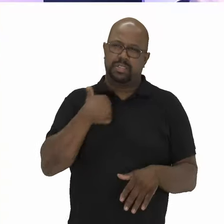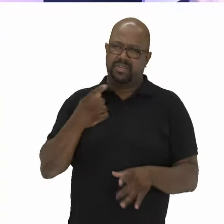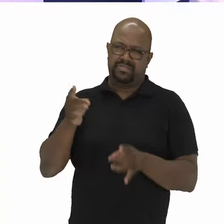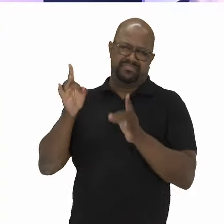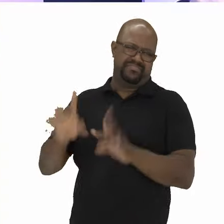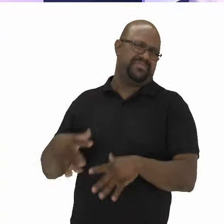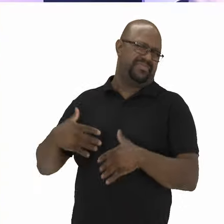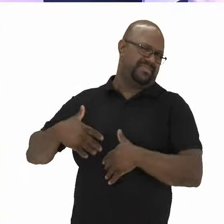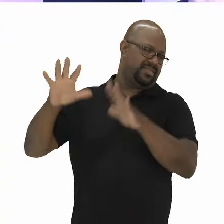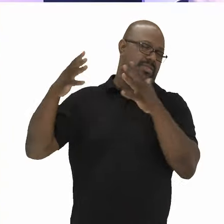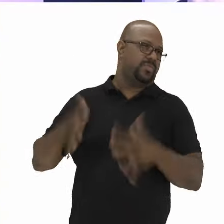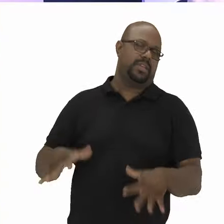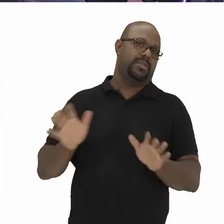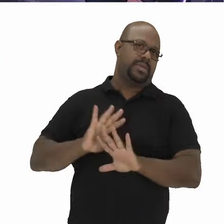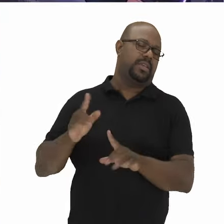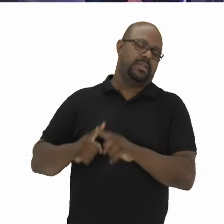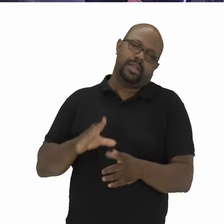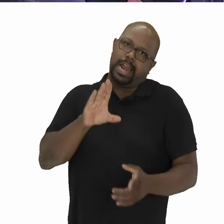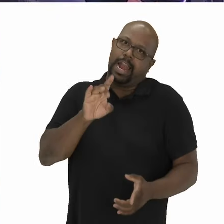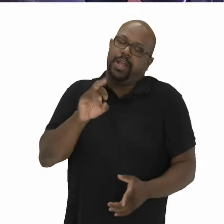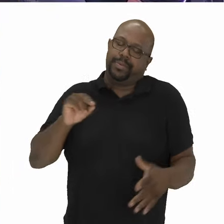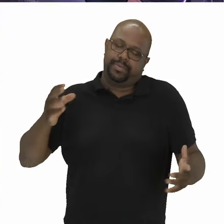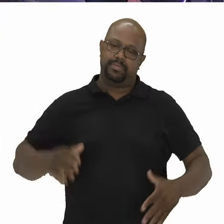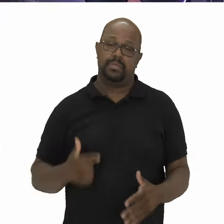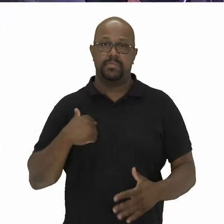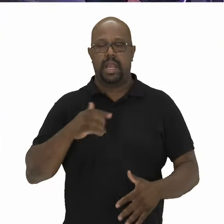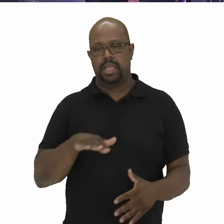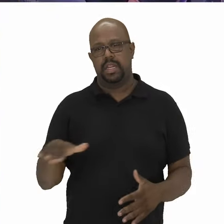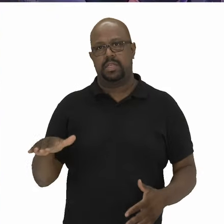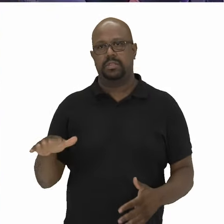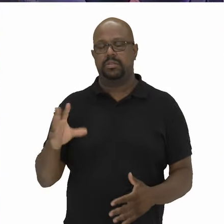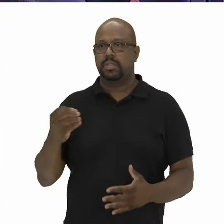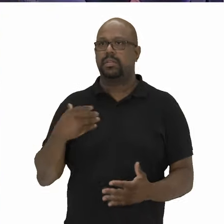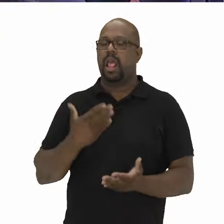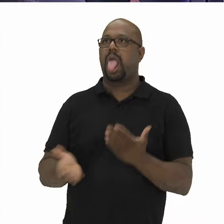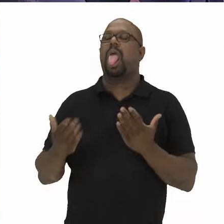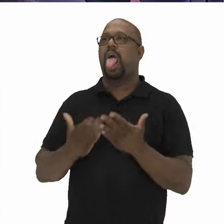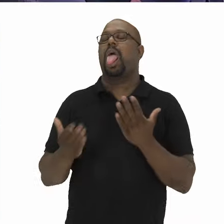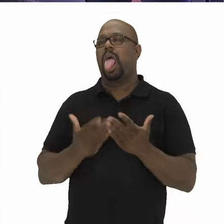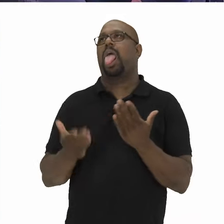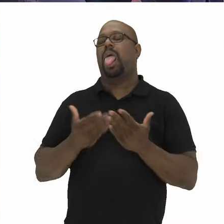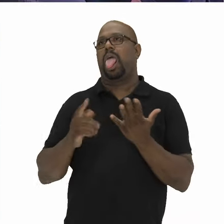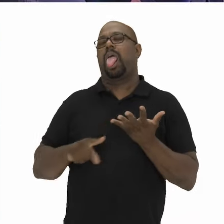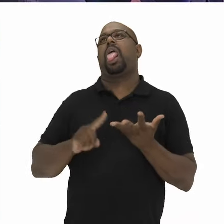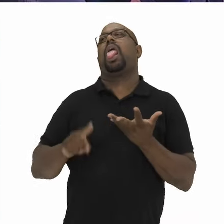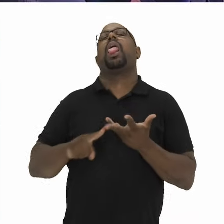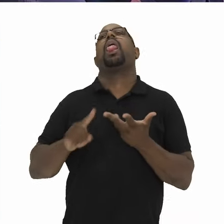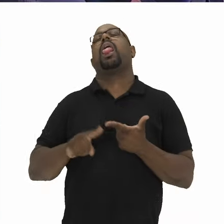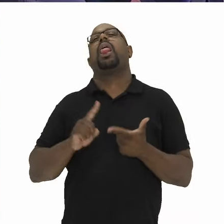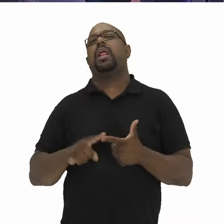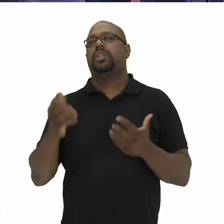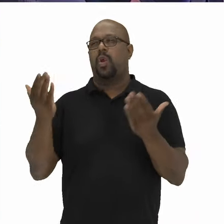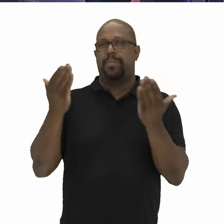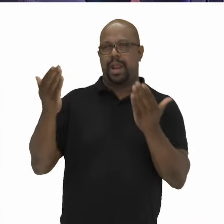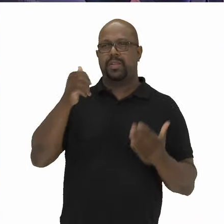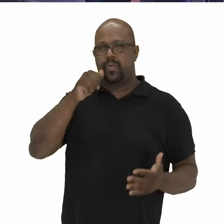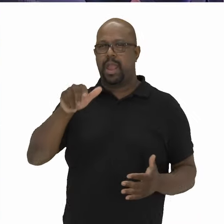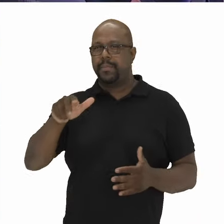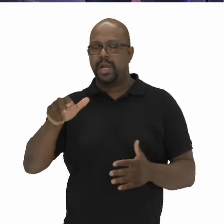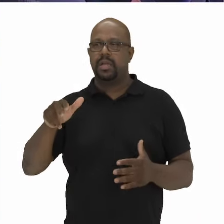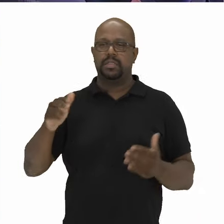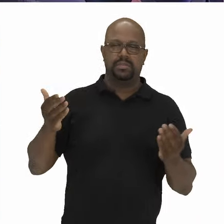quis deixar aquela bodega para lá né não quis mas aquilo óbvio né uma criança com tantas repetências e e sendo